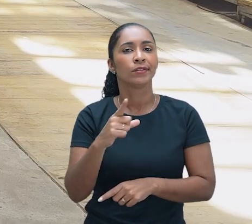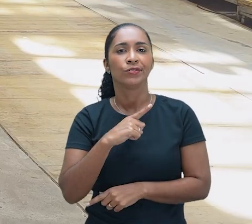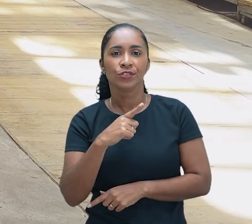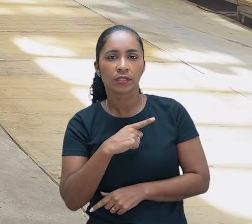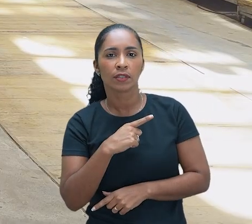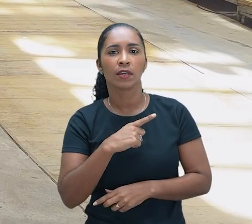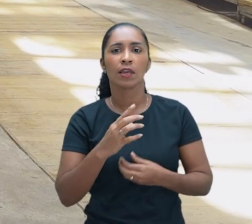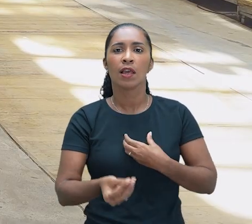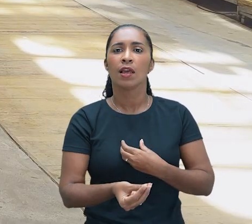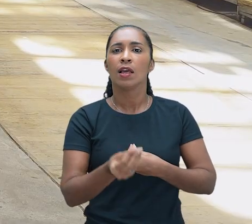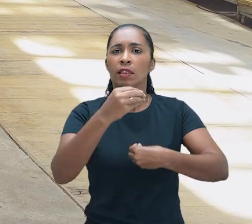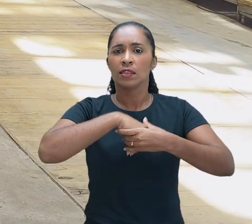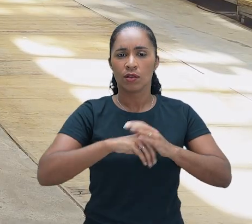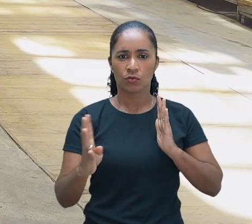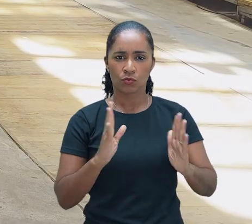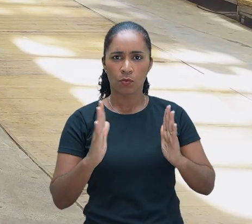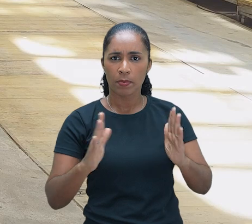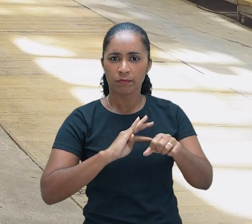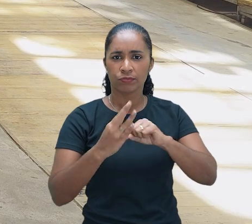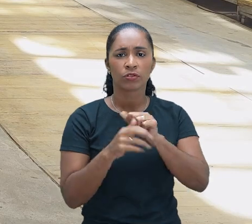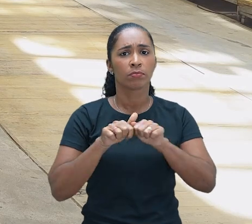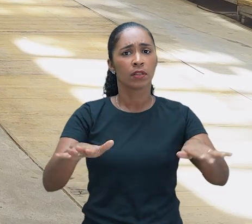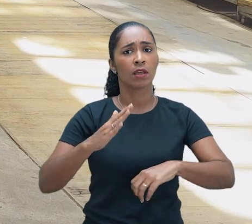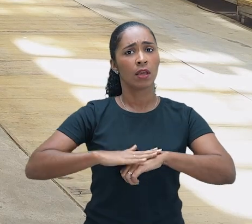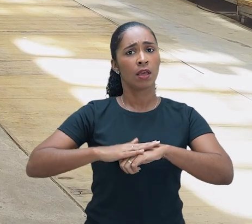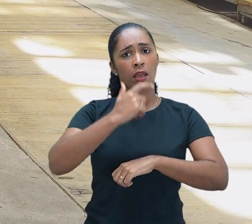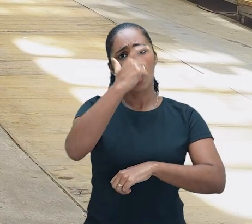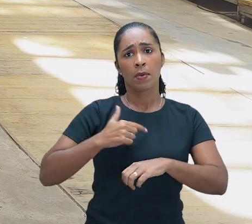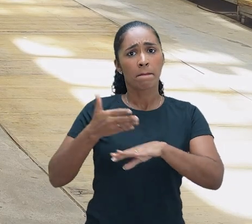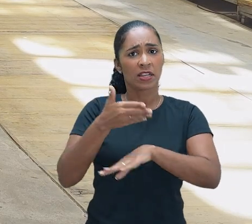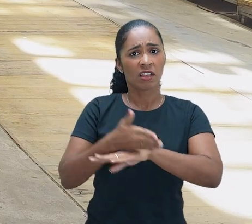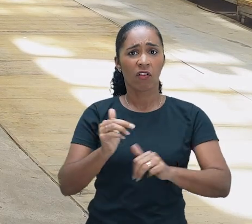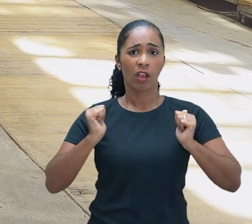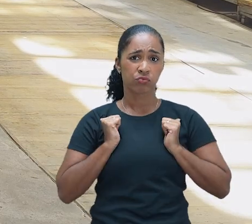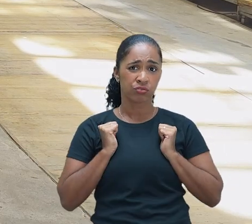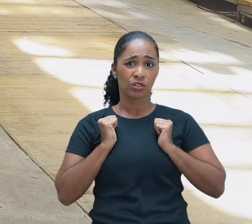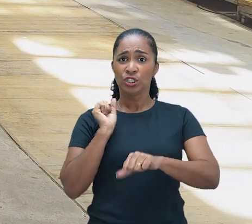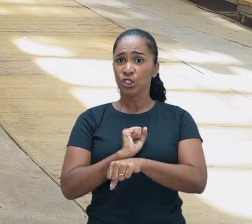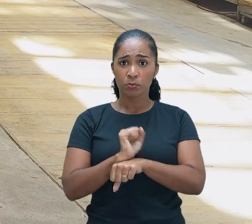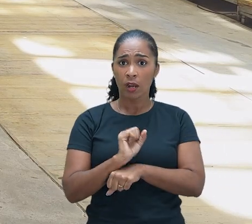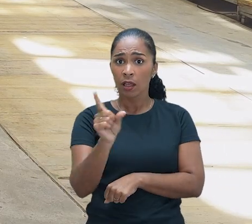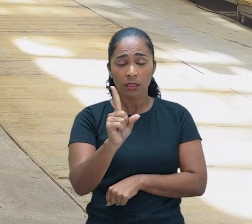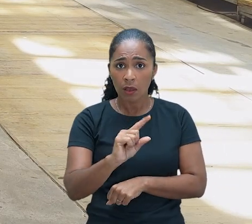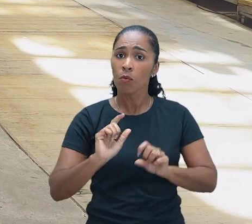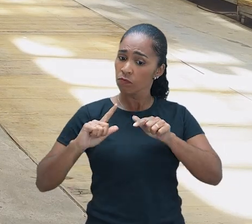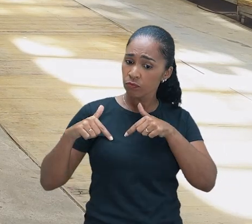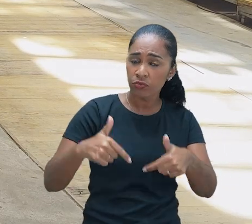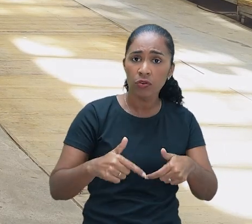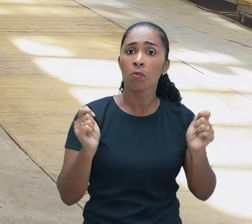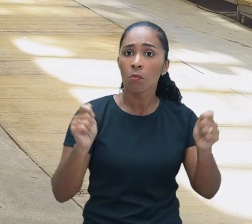de trazer para dentro da pandemia a nossa participação também. Porque eu vou fazer o quê na pandemia? Vou ficar quieto esperando alguma coisa? Quer dizer, o que